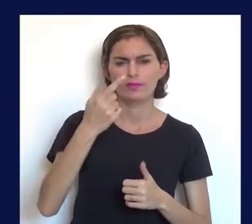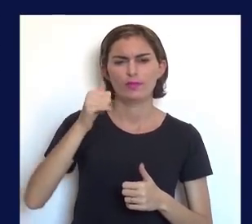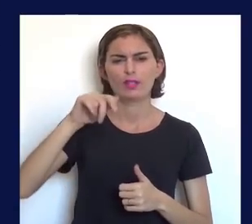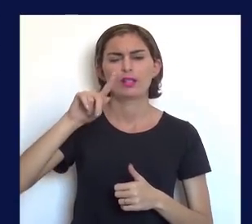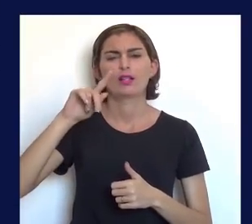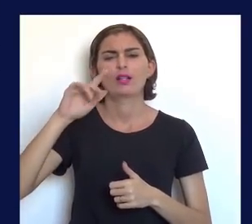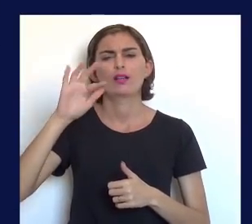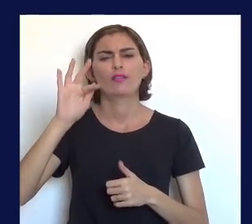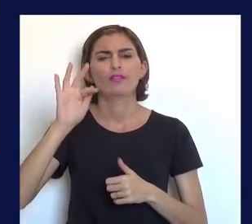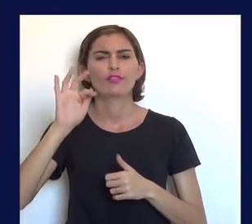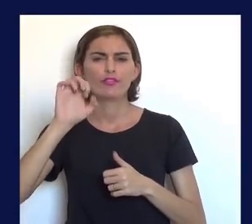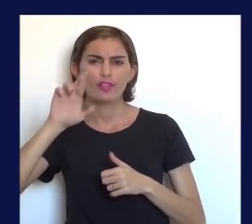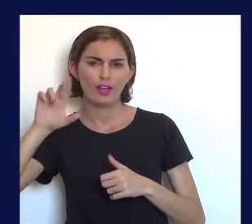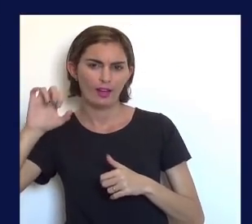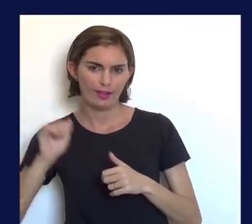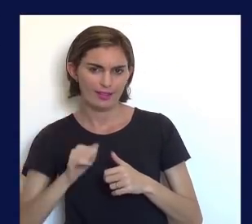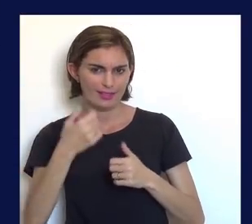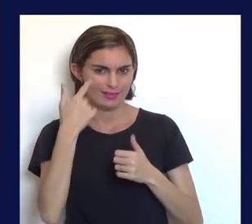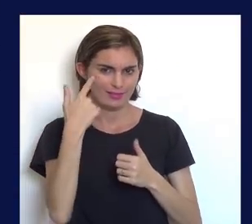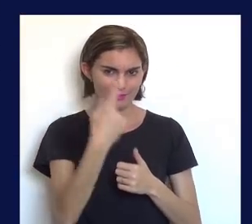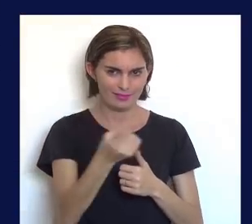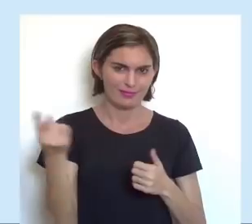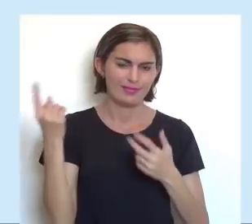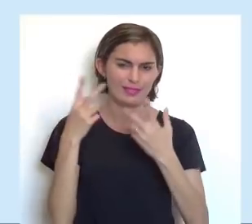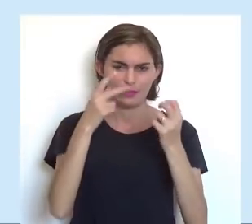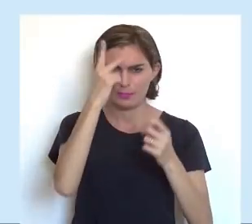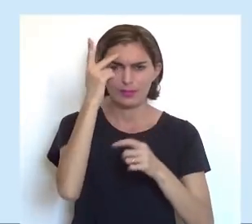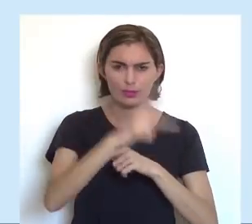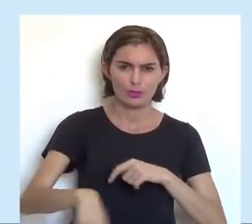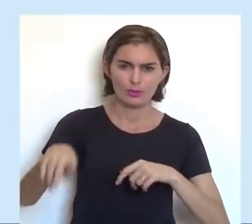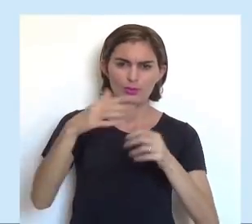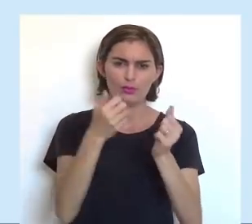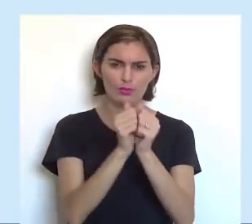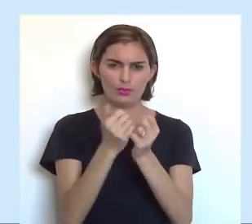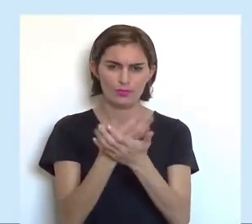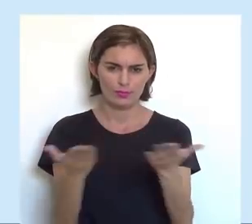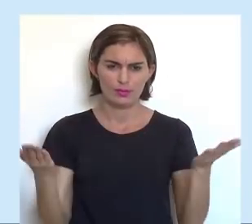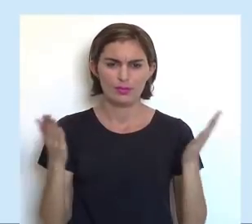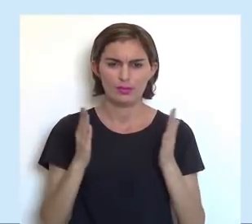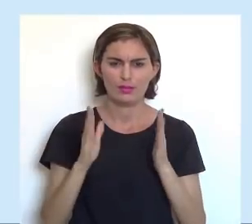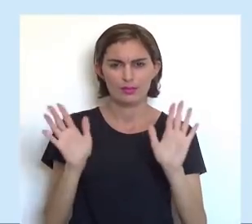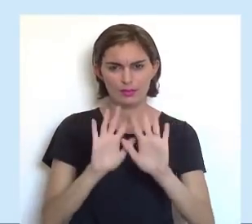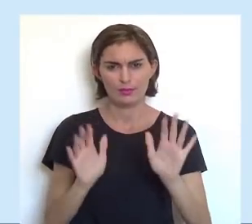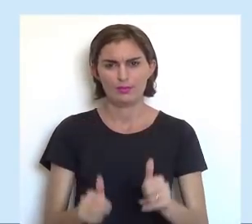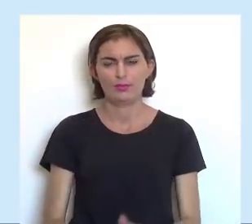Ferreira. Seja o catalisador, catalisa a vida das pessoas que passam por vocês.